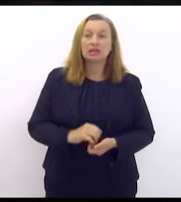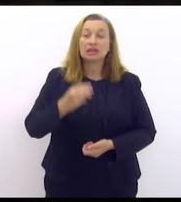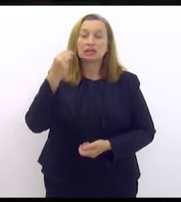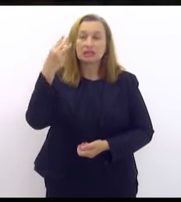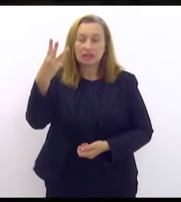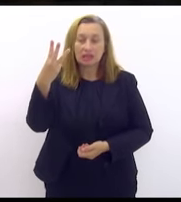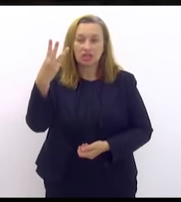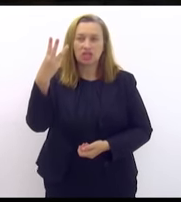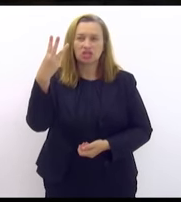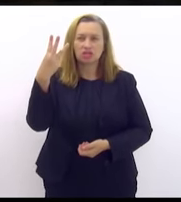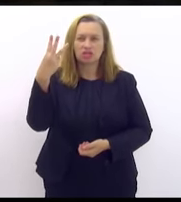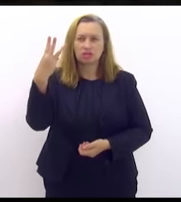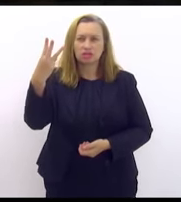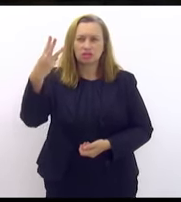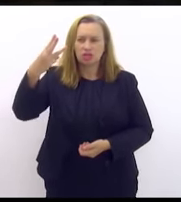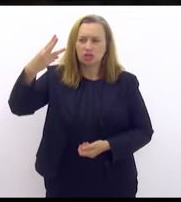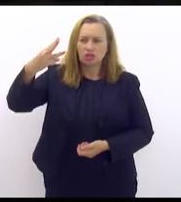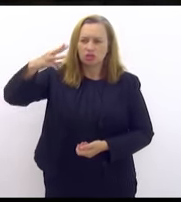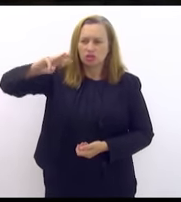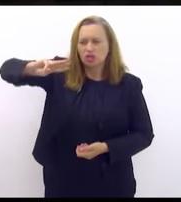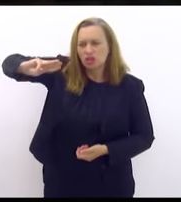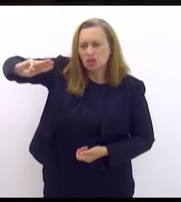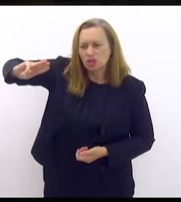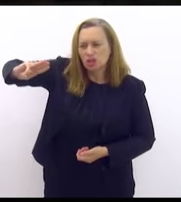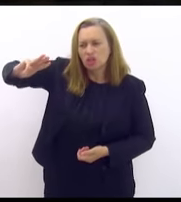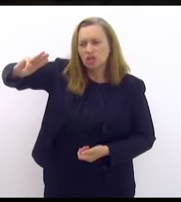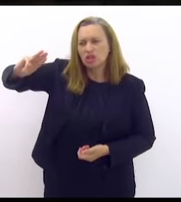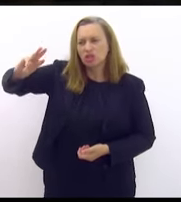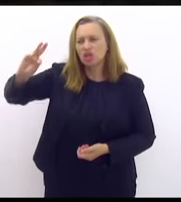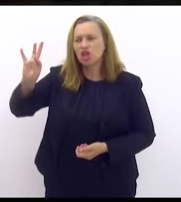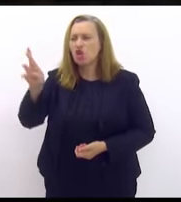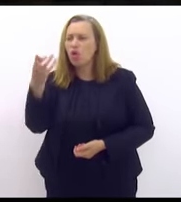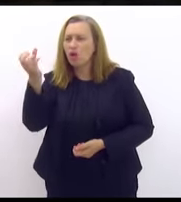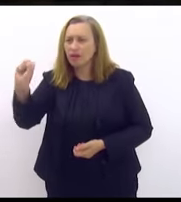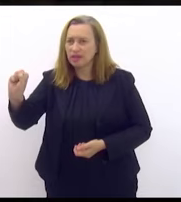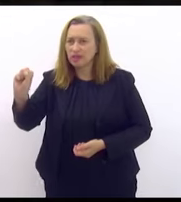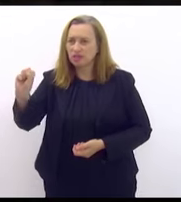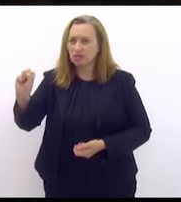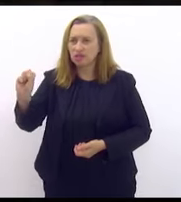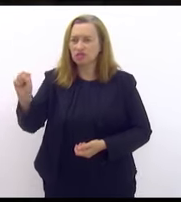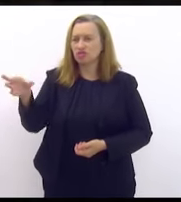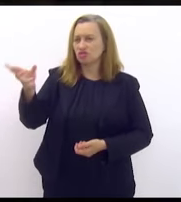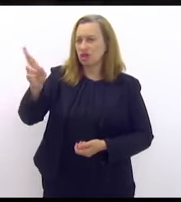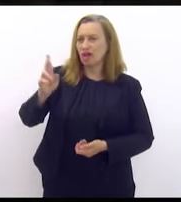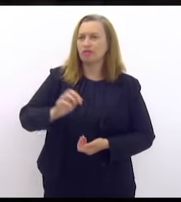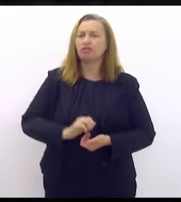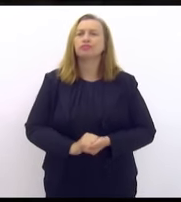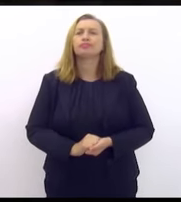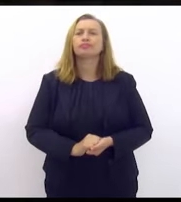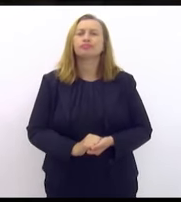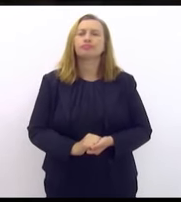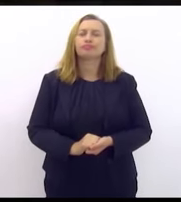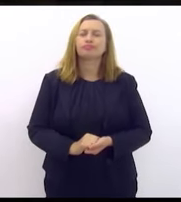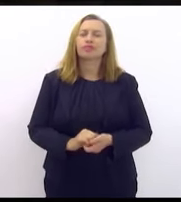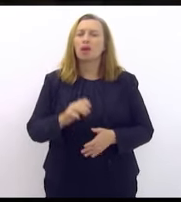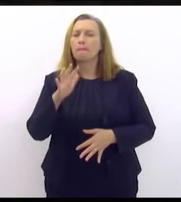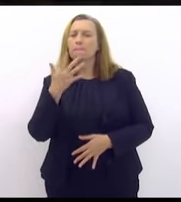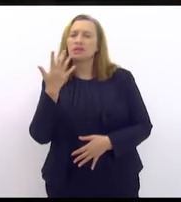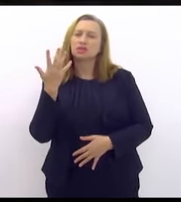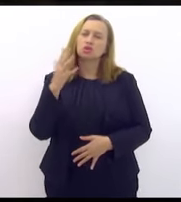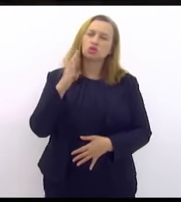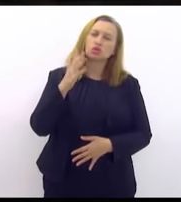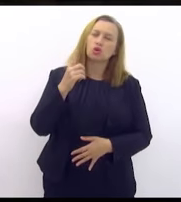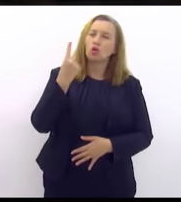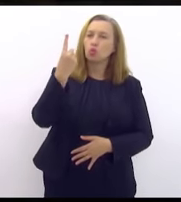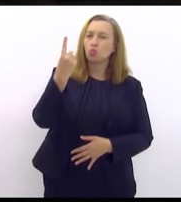trilhões de reais. A dívida ativa dos estados monta em aproximadamente